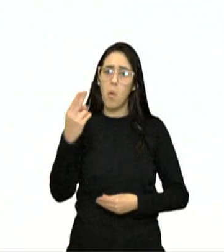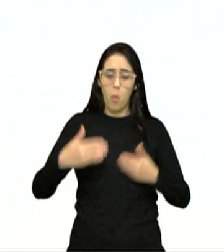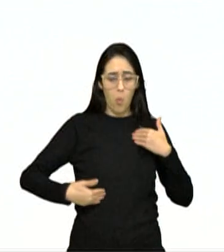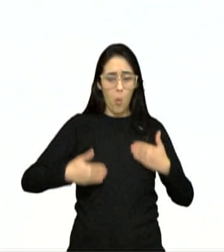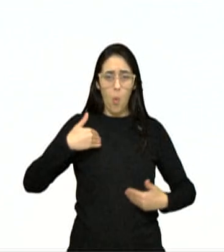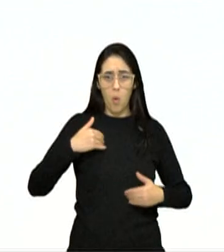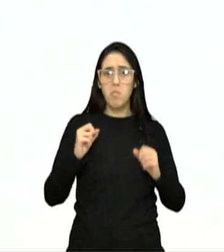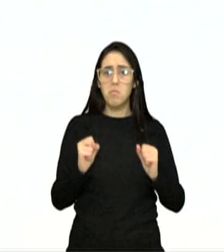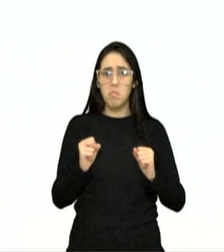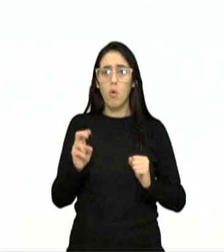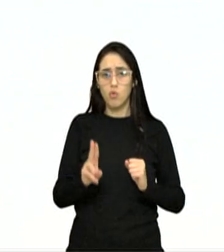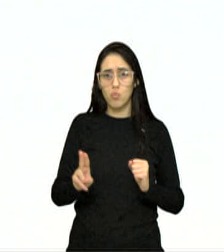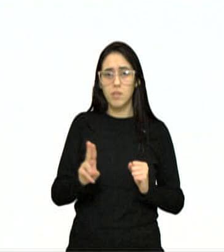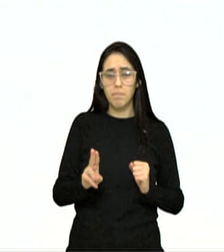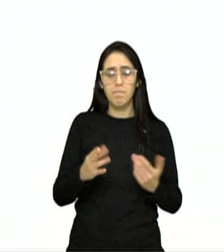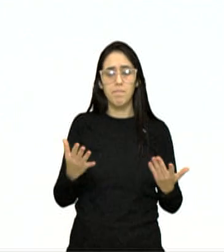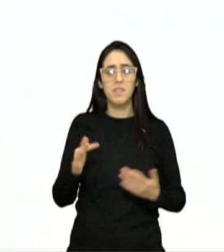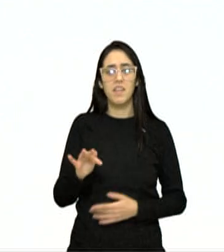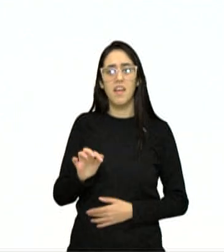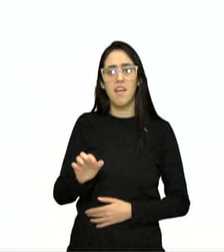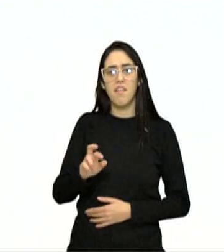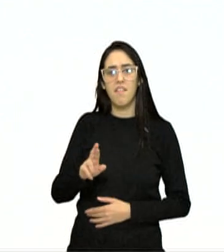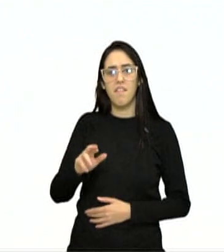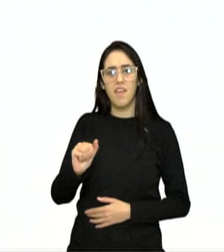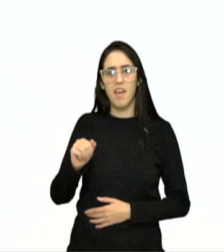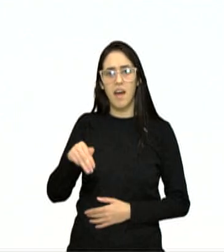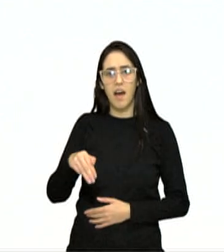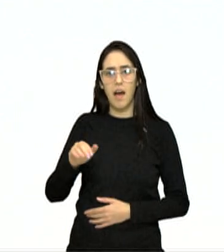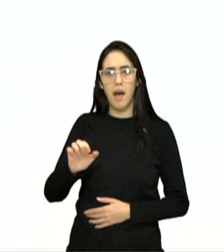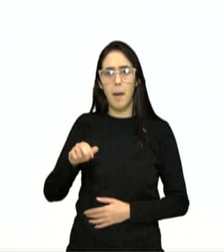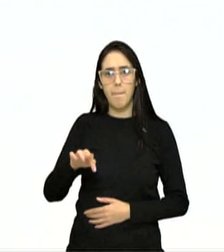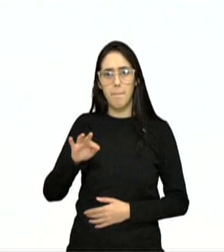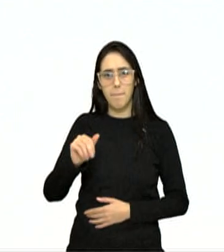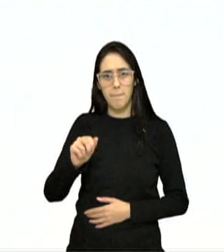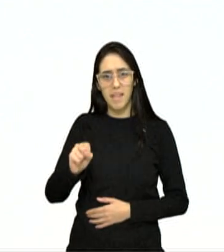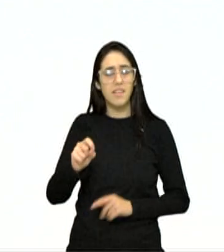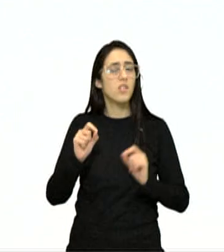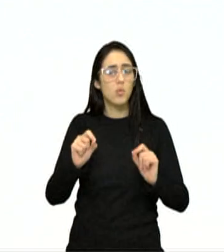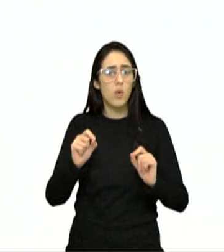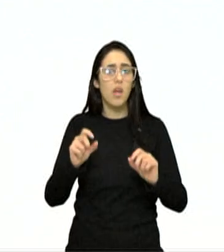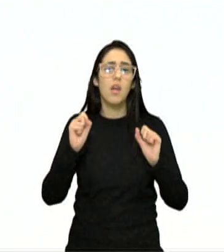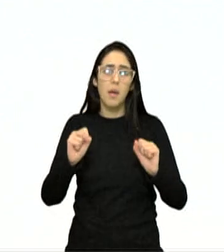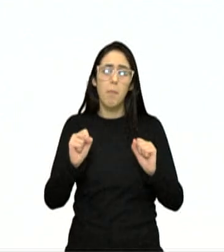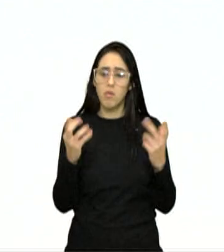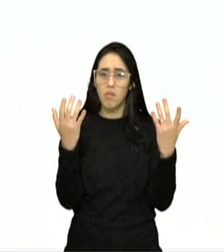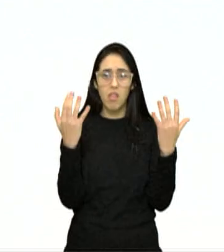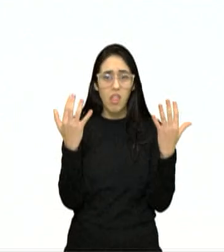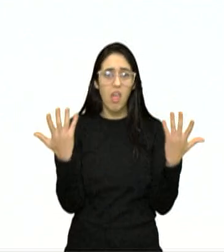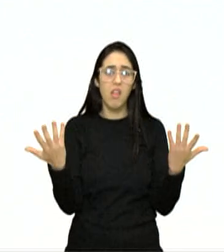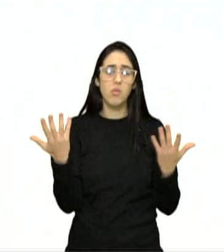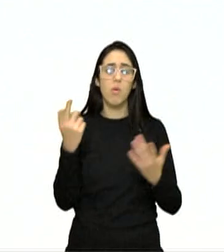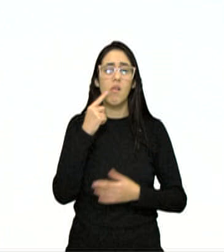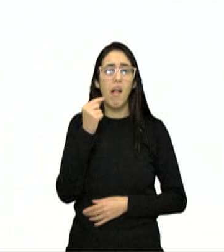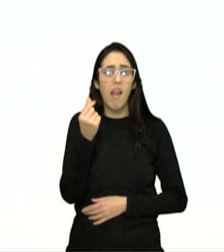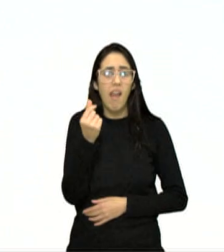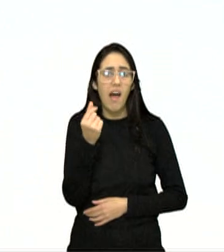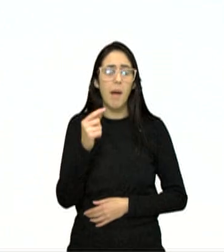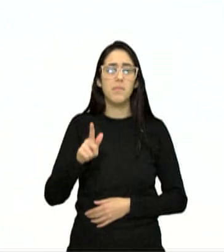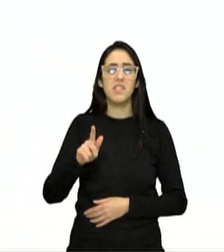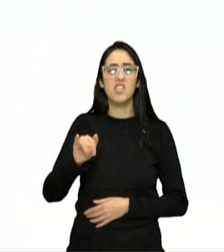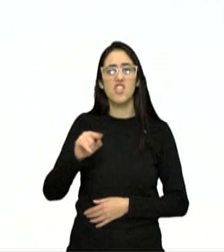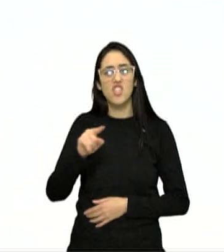falar. Já as ferramentas podem ser nossos dedos, lápis, giz de cera, carvão,